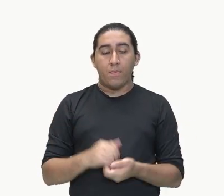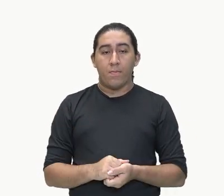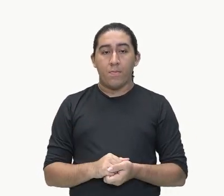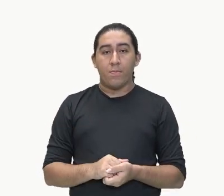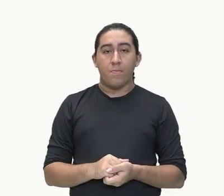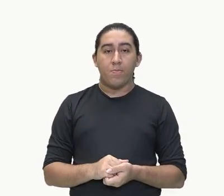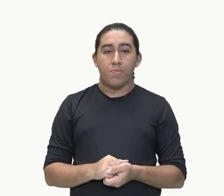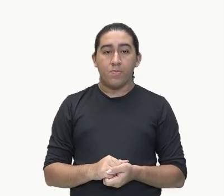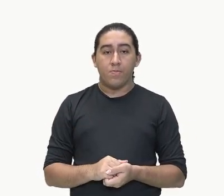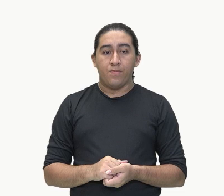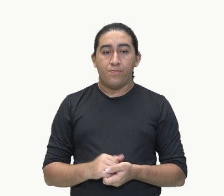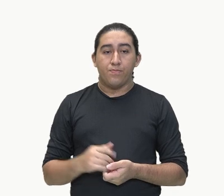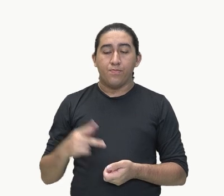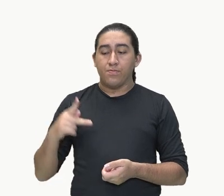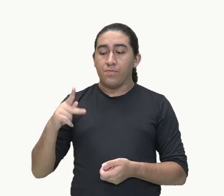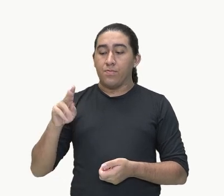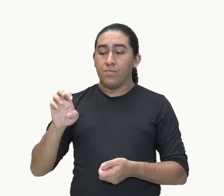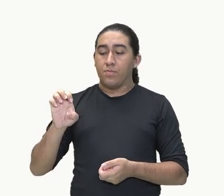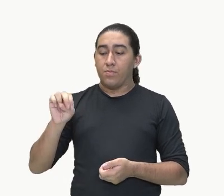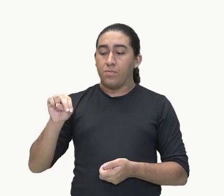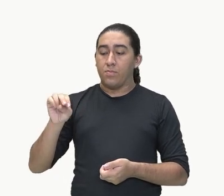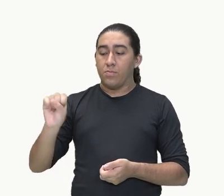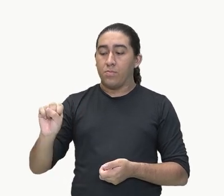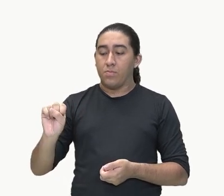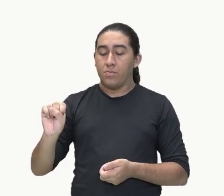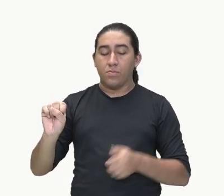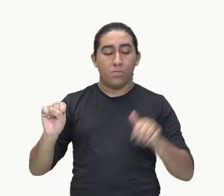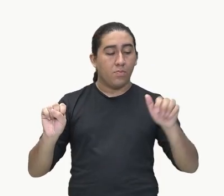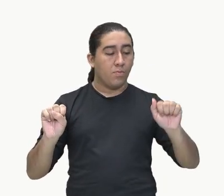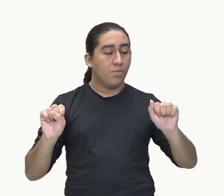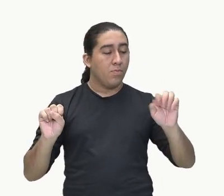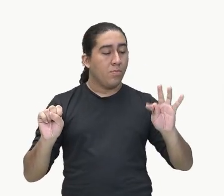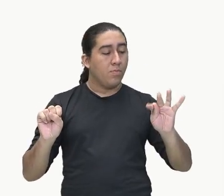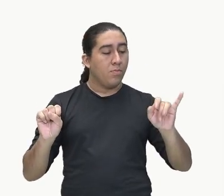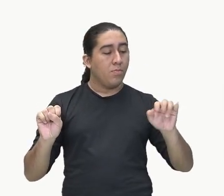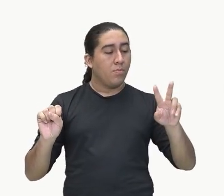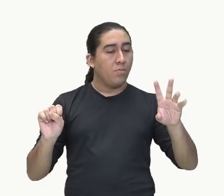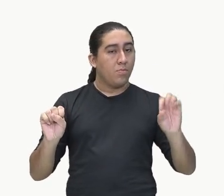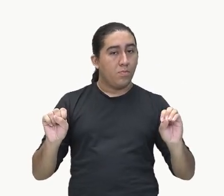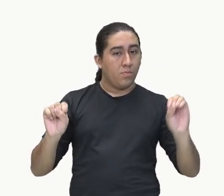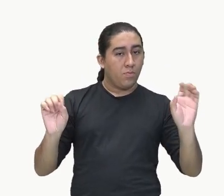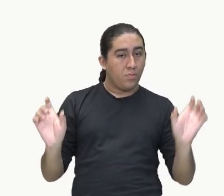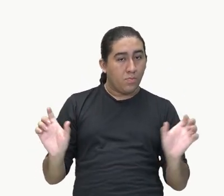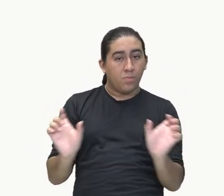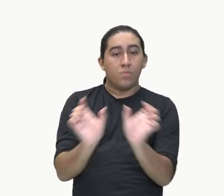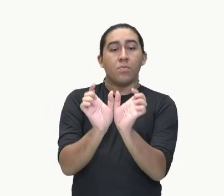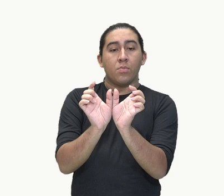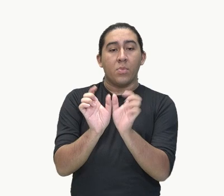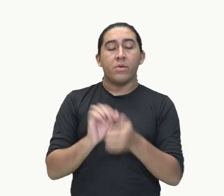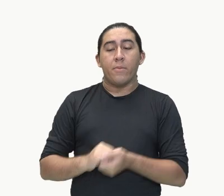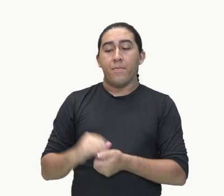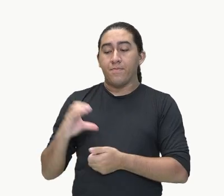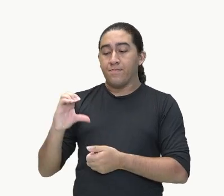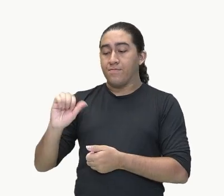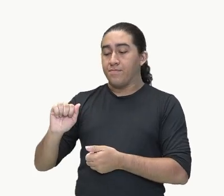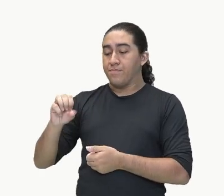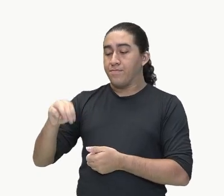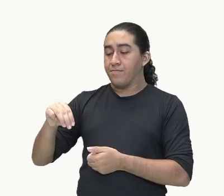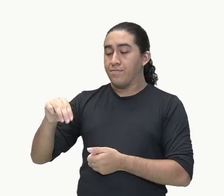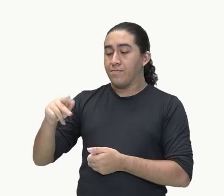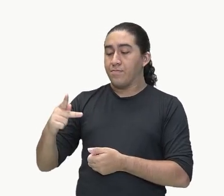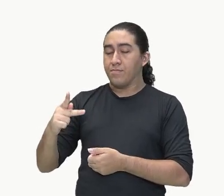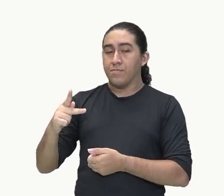Pensativo, de pensar, né? Acrescentamos o ativo, sufixo. Campestre, estre.